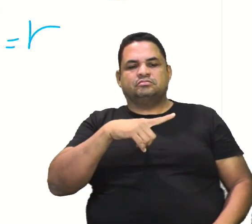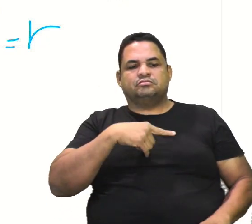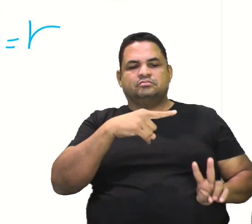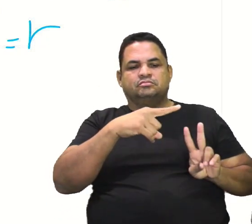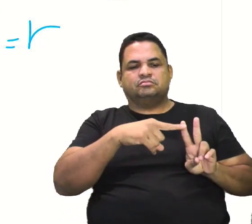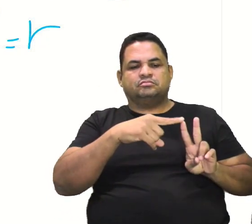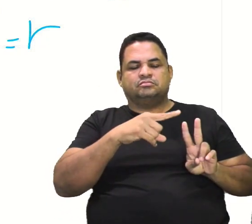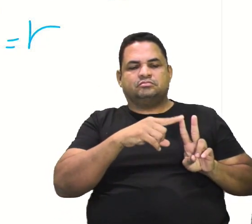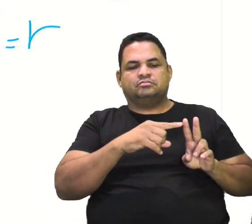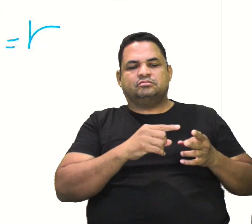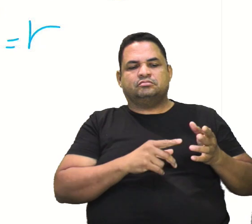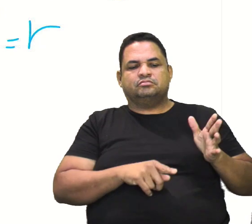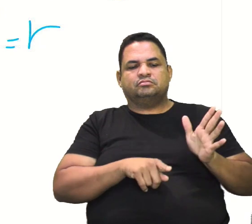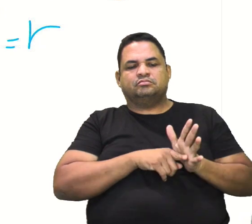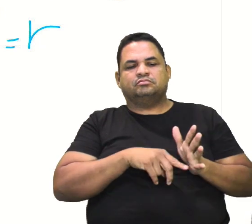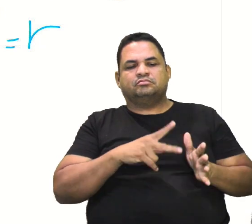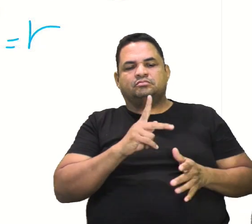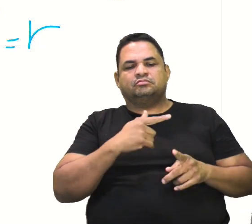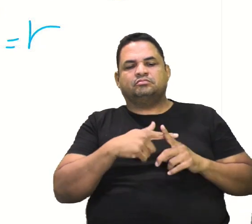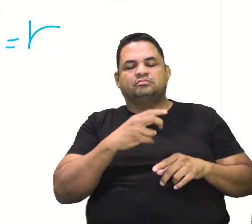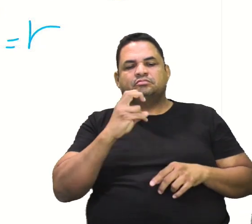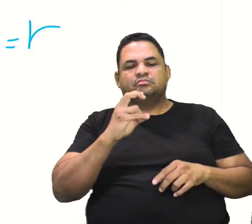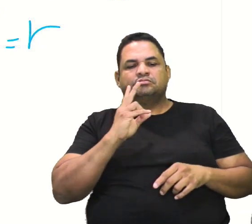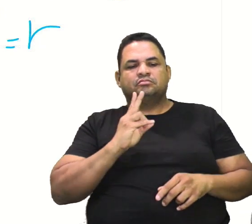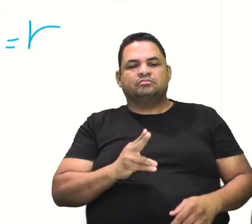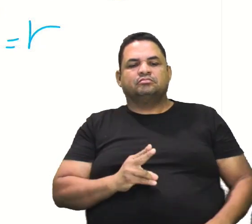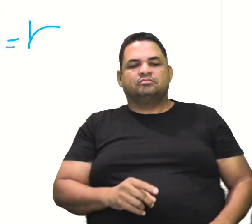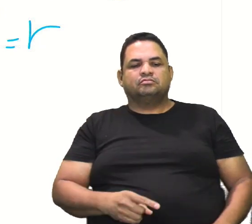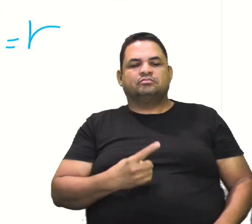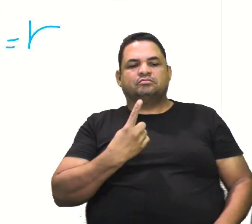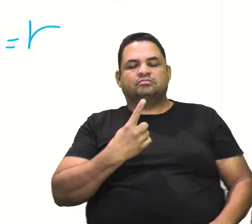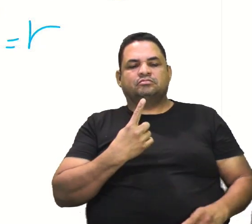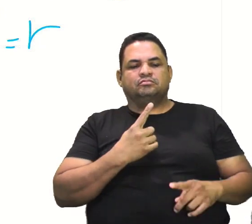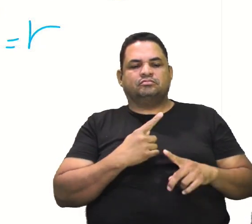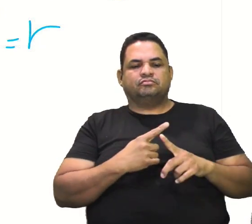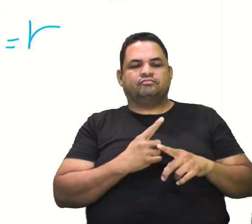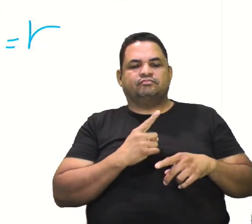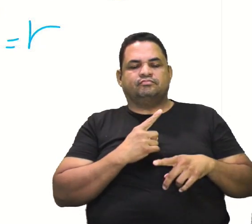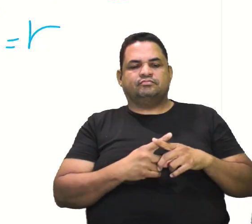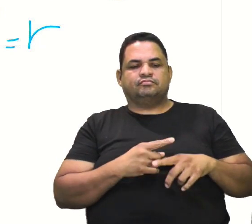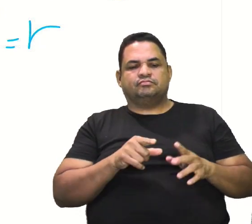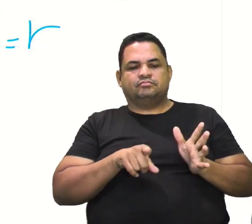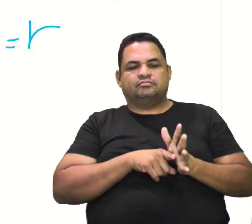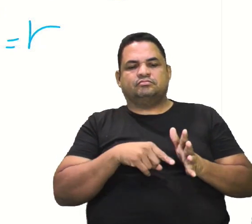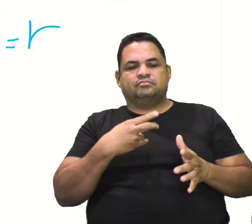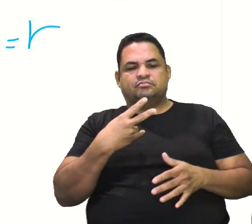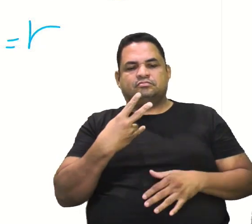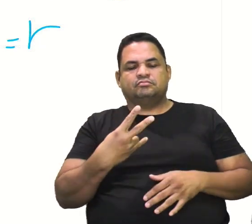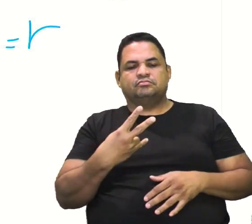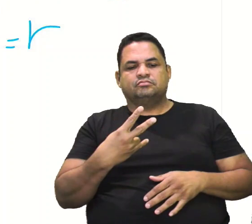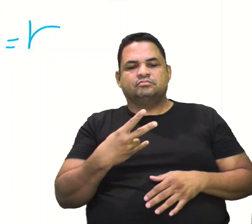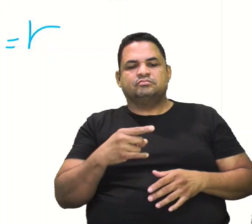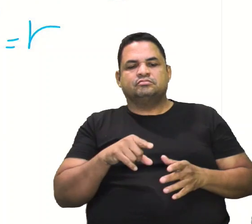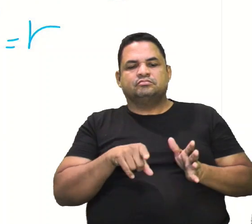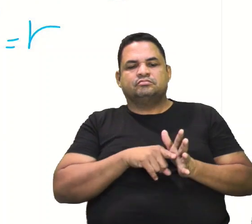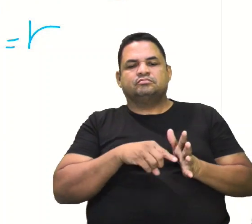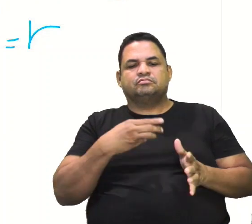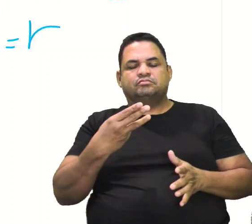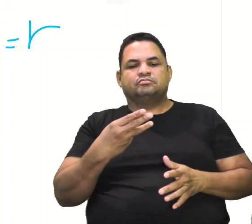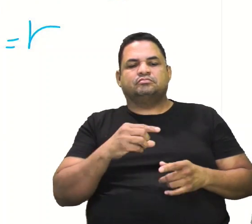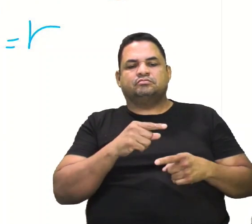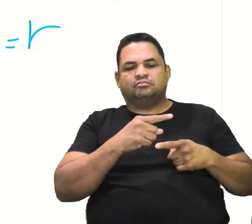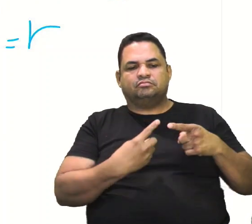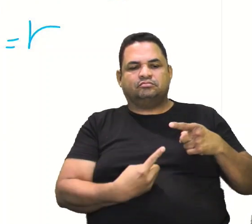que a raiz de menos K mais 5 vai ser igual a 1 vezes menos 2? Menos 2. Menos 2, menos